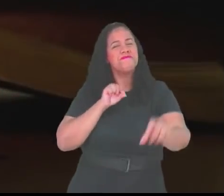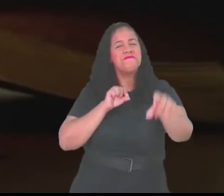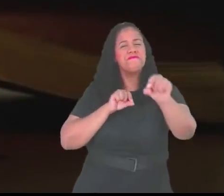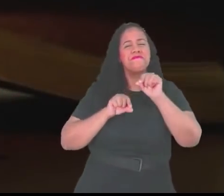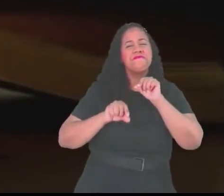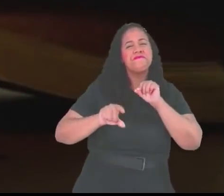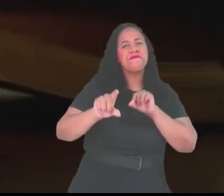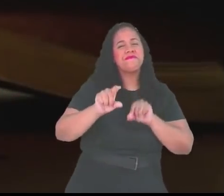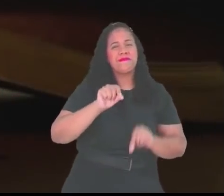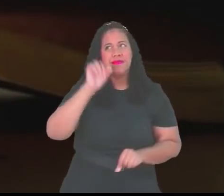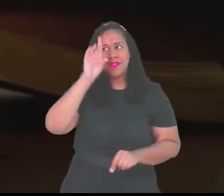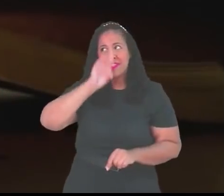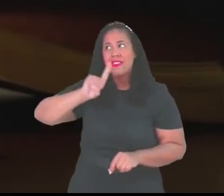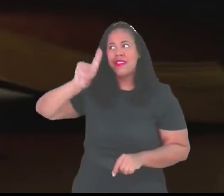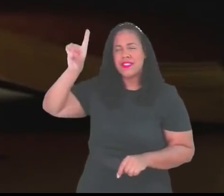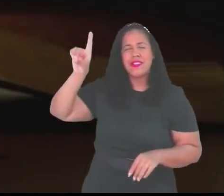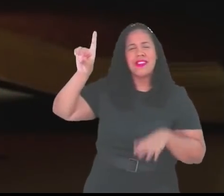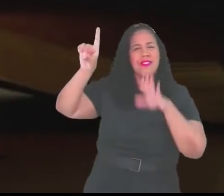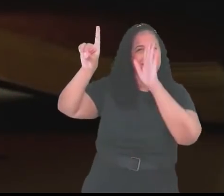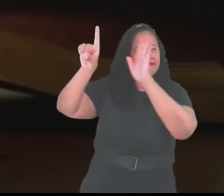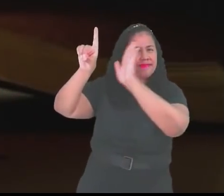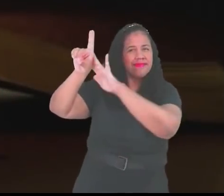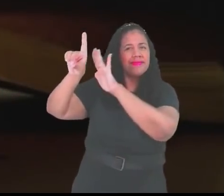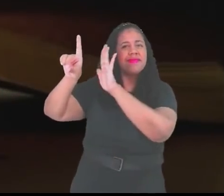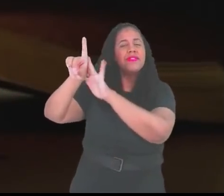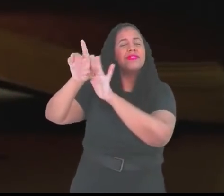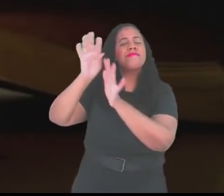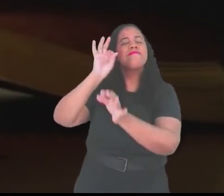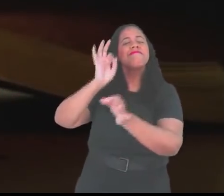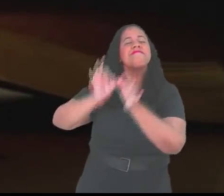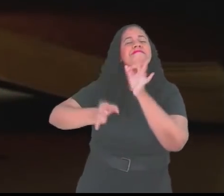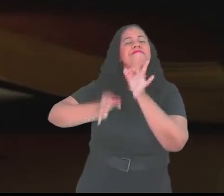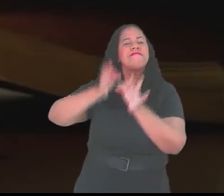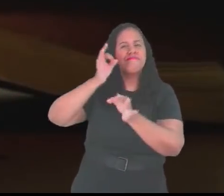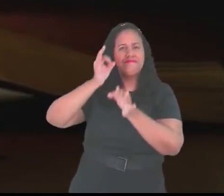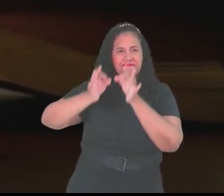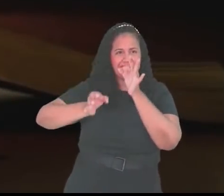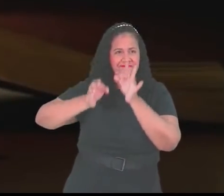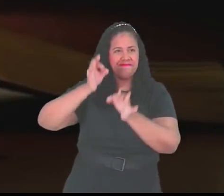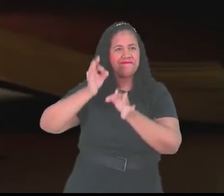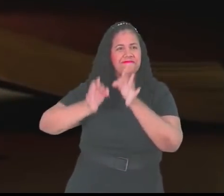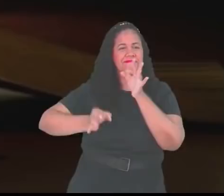É Deus quem os justifica.